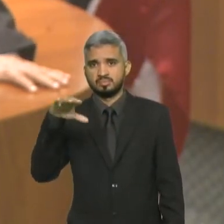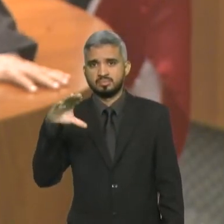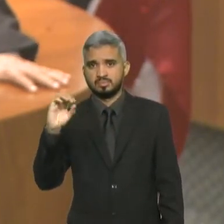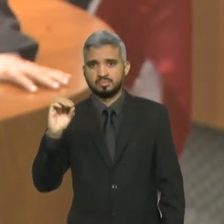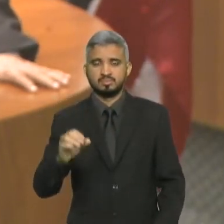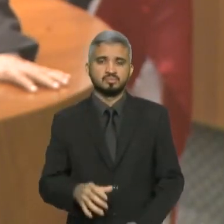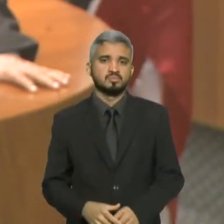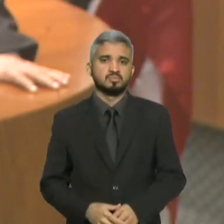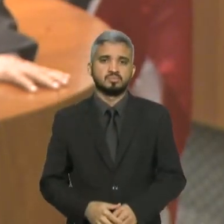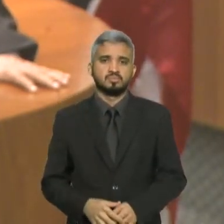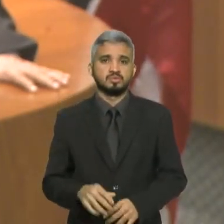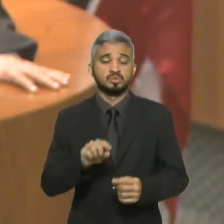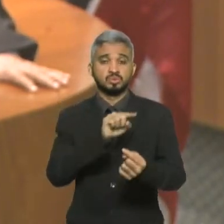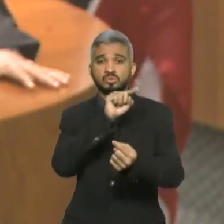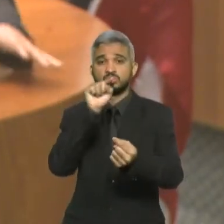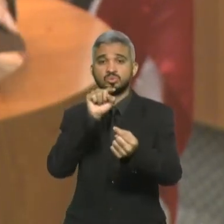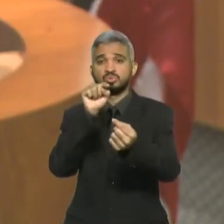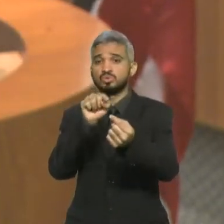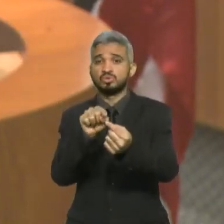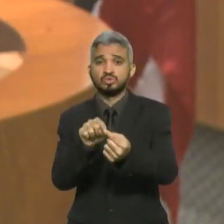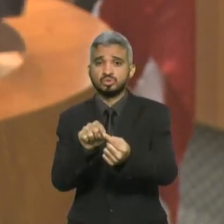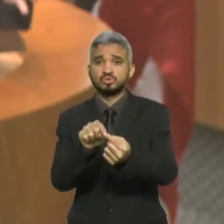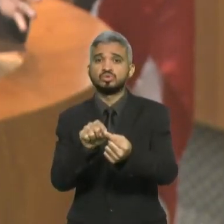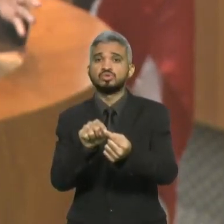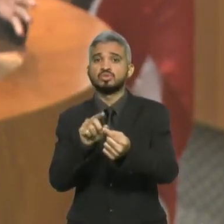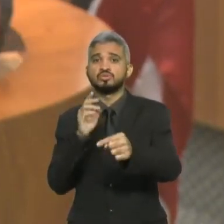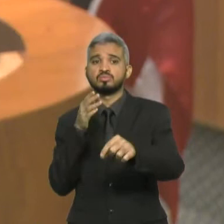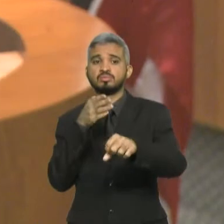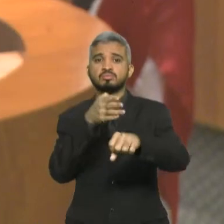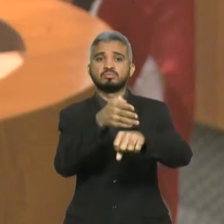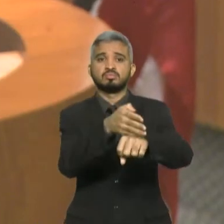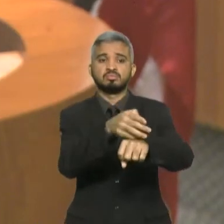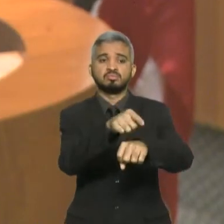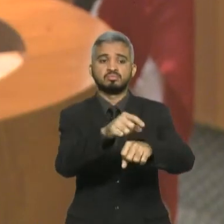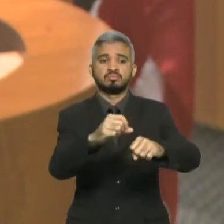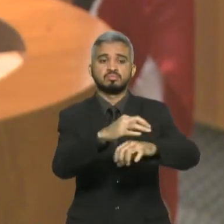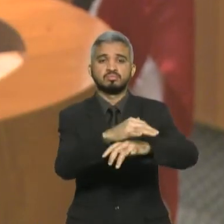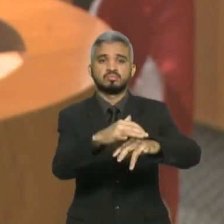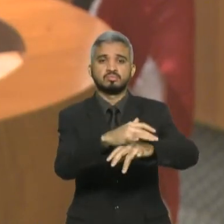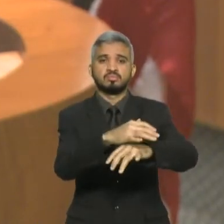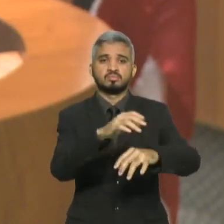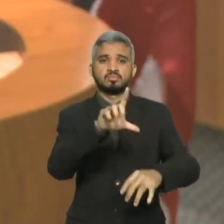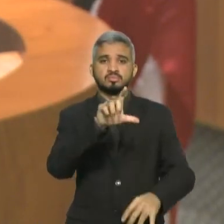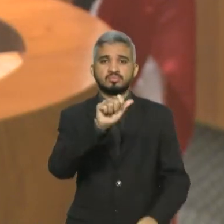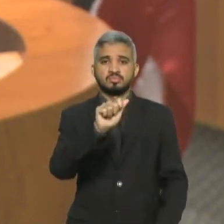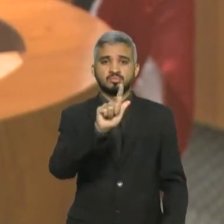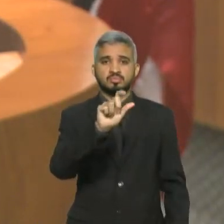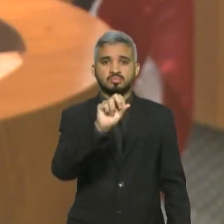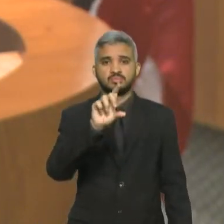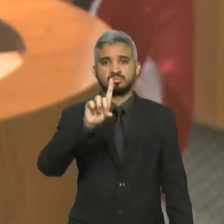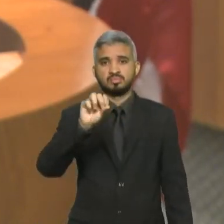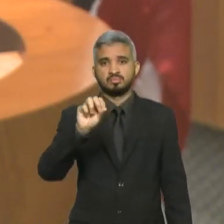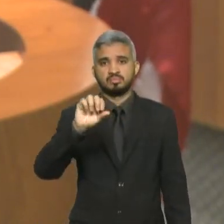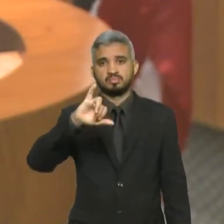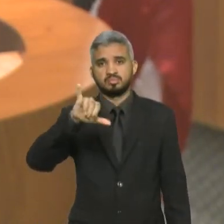dos objetivos dessa visita do Parlamento Amazônico, uma delegação de mais de 30 pessoas, envolvendo